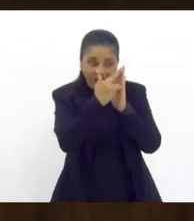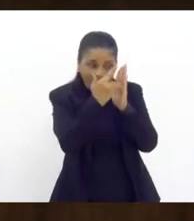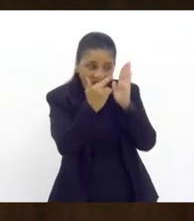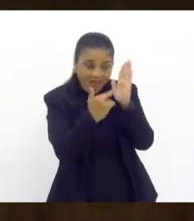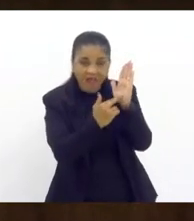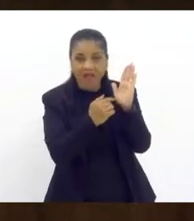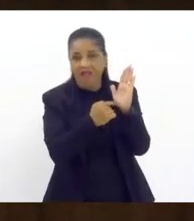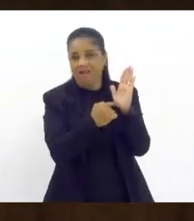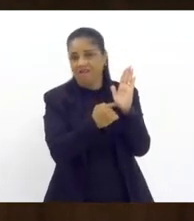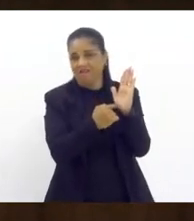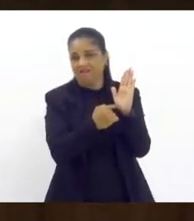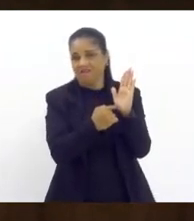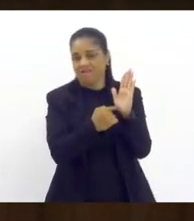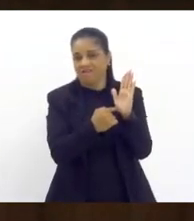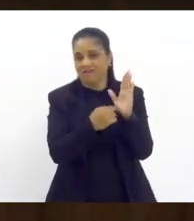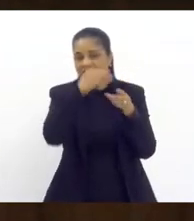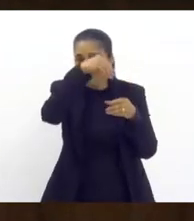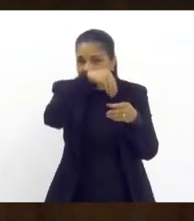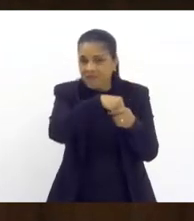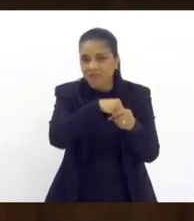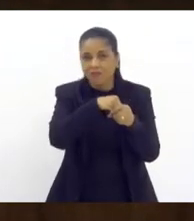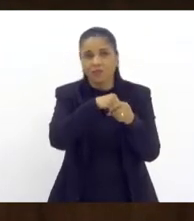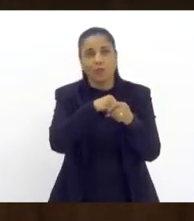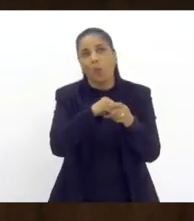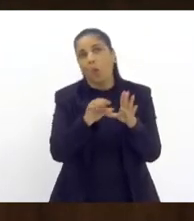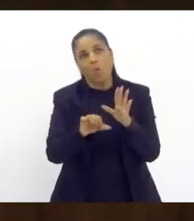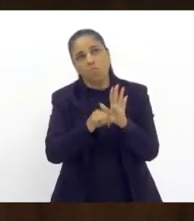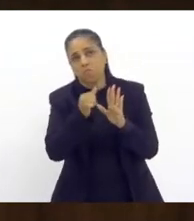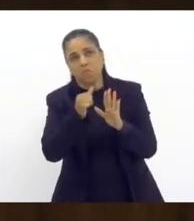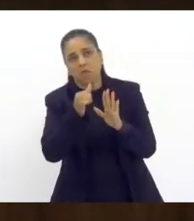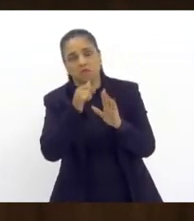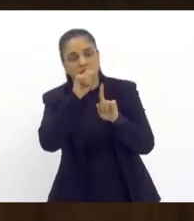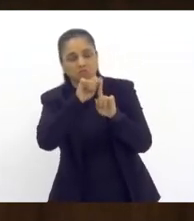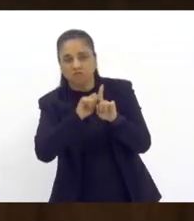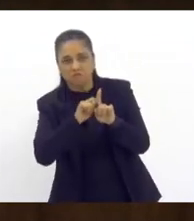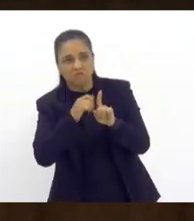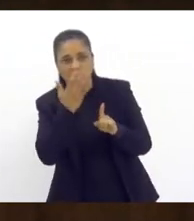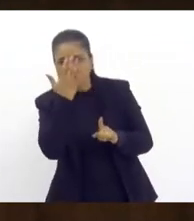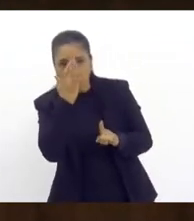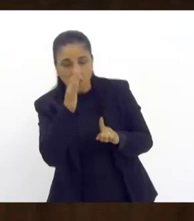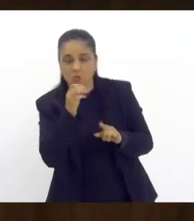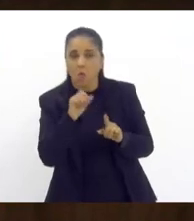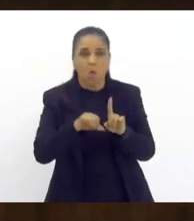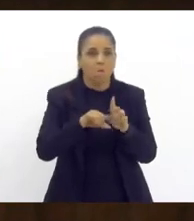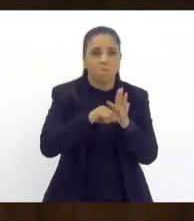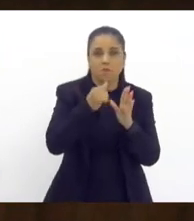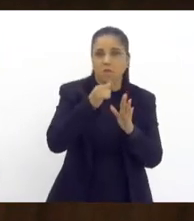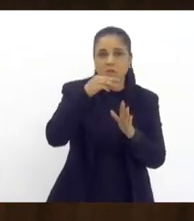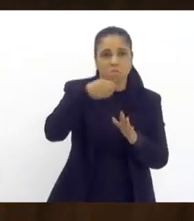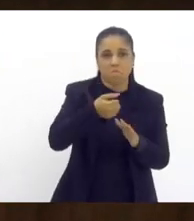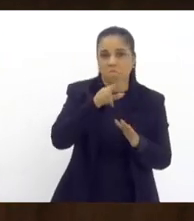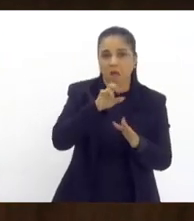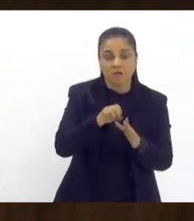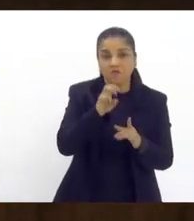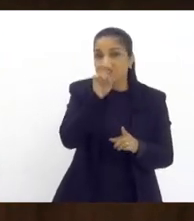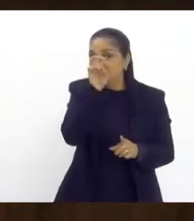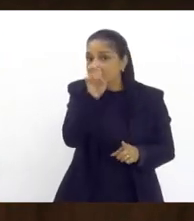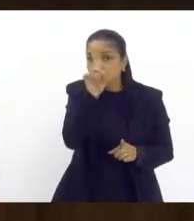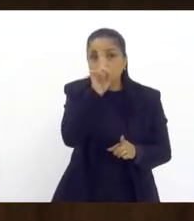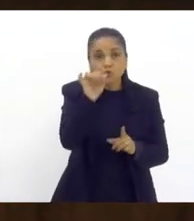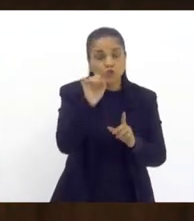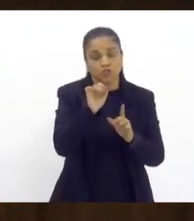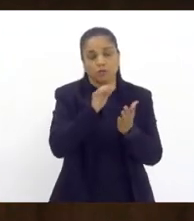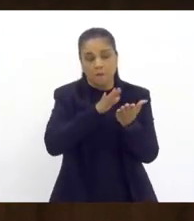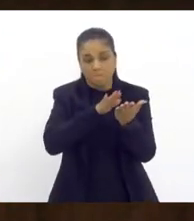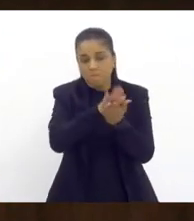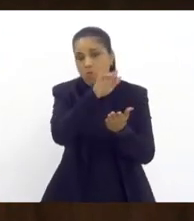Não importa se tomou posse em 1º de fevereiro, 1º de março, 1º de abril, é rotina. Se publica em 5 dias. É